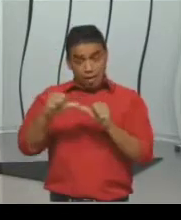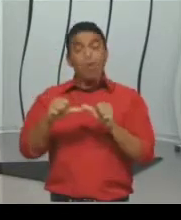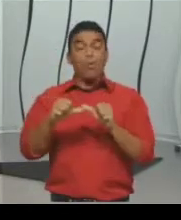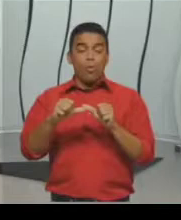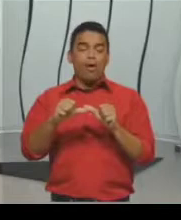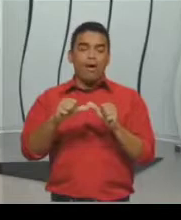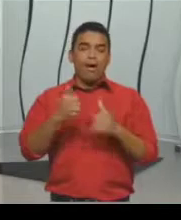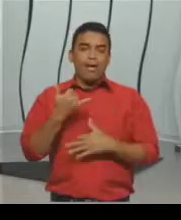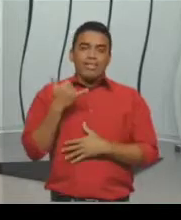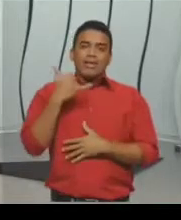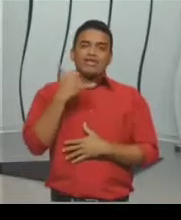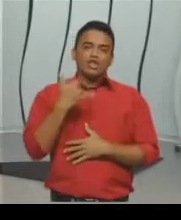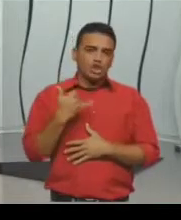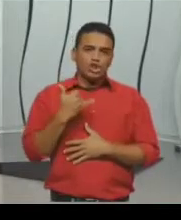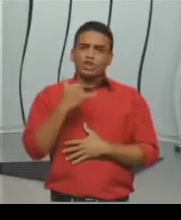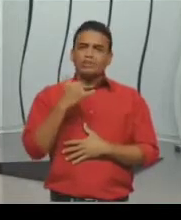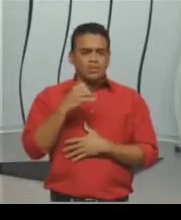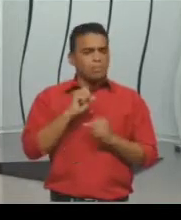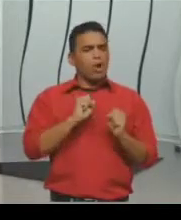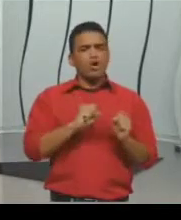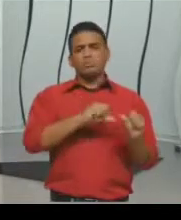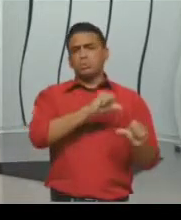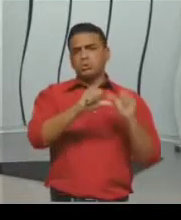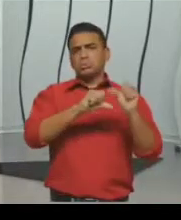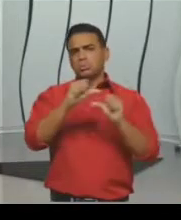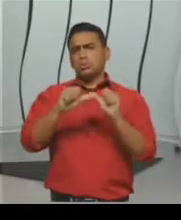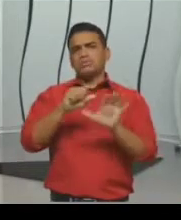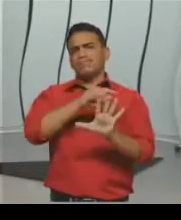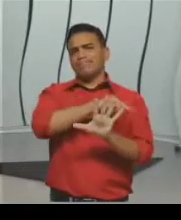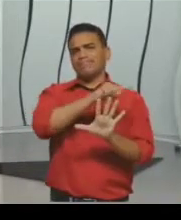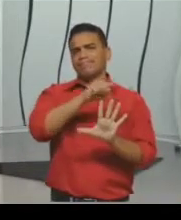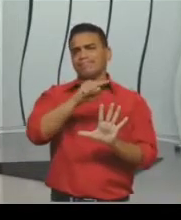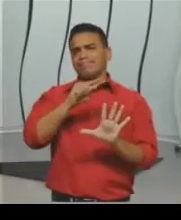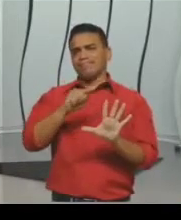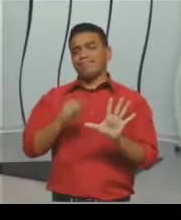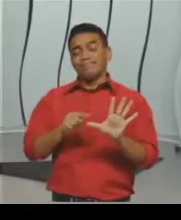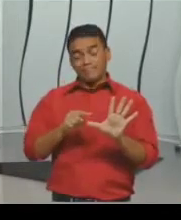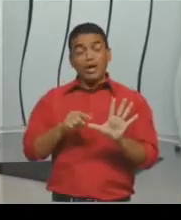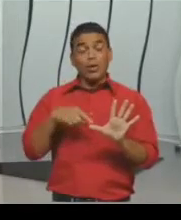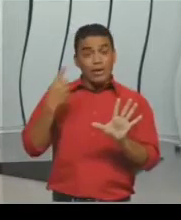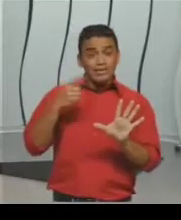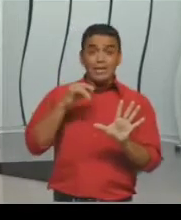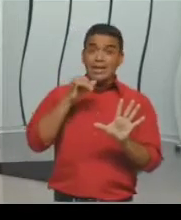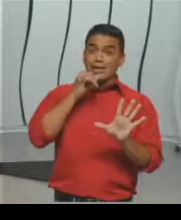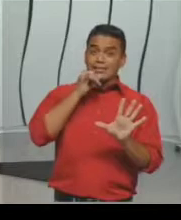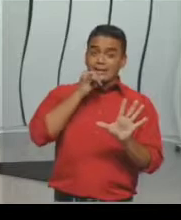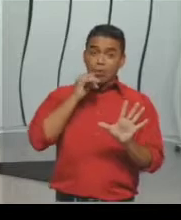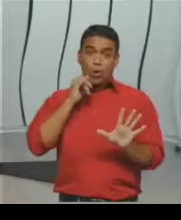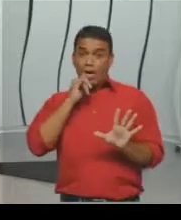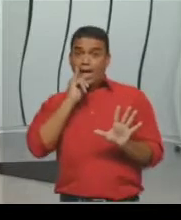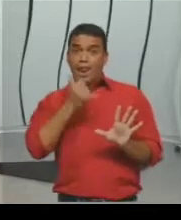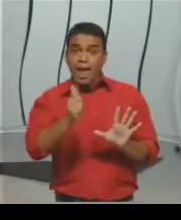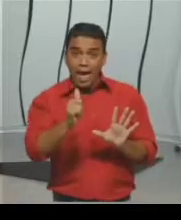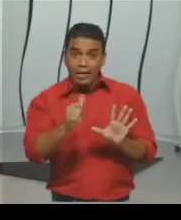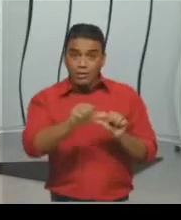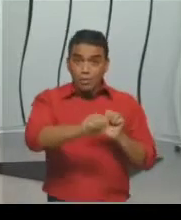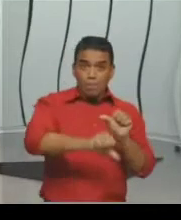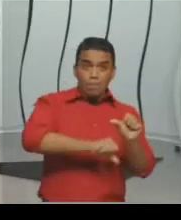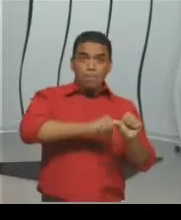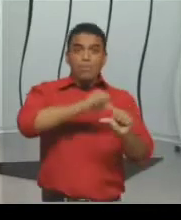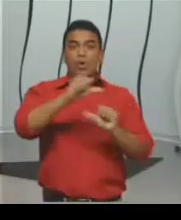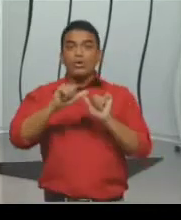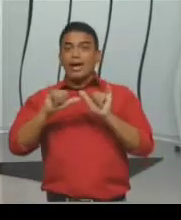que vários tipos de energia podem ser convertidos em outro. E esse é um exemplo, energia elétrica sendo convertida